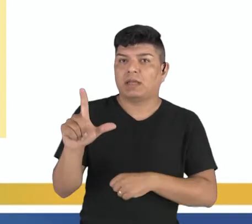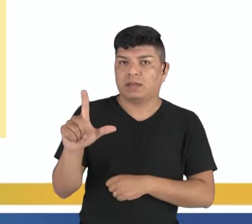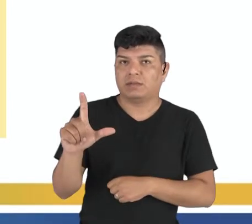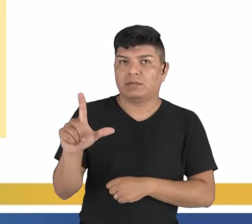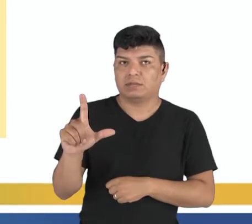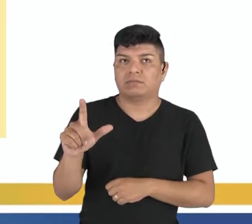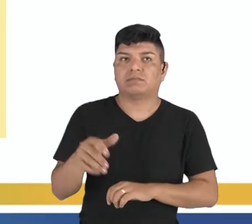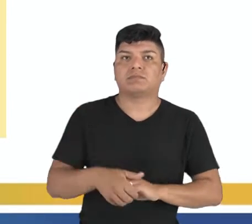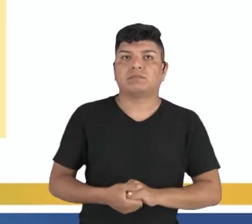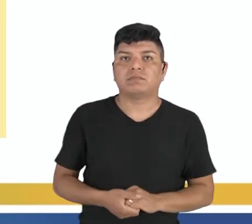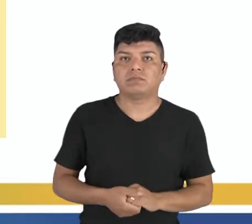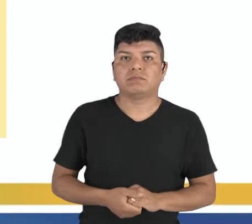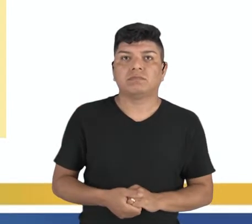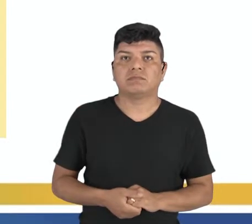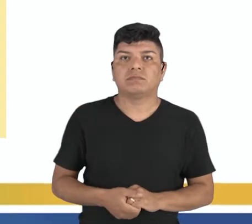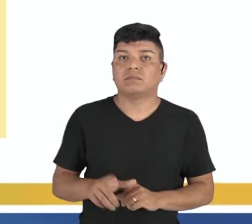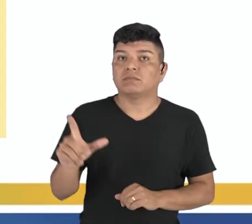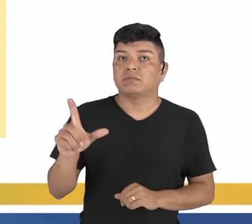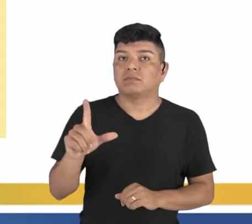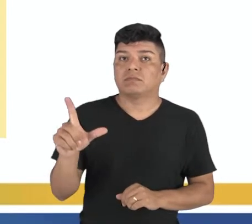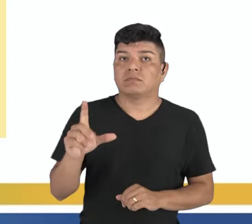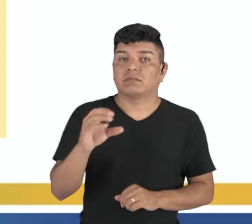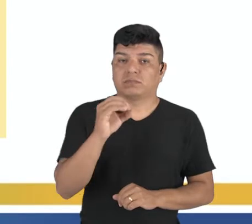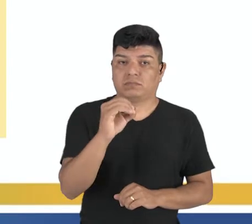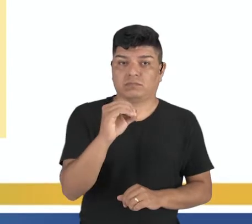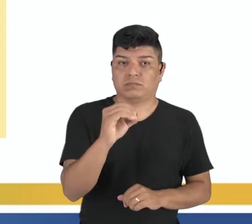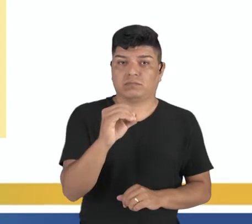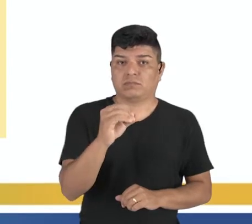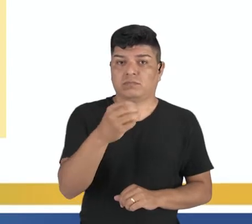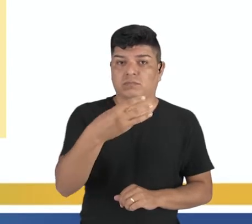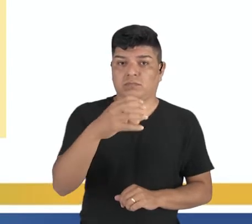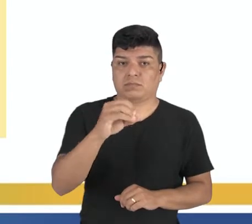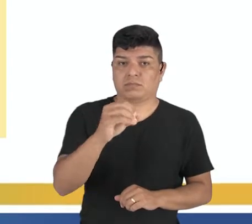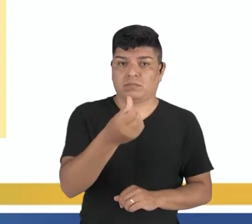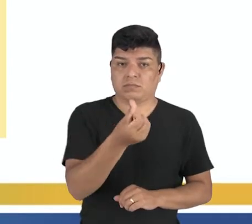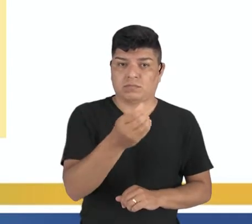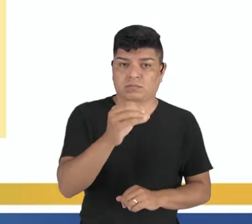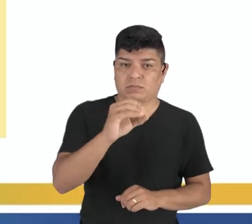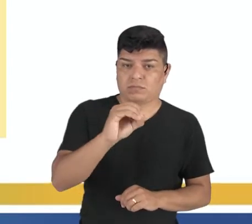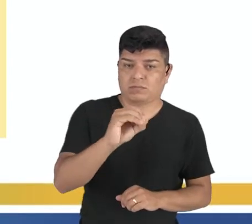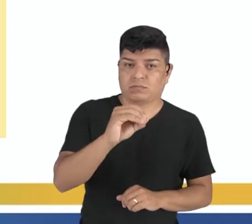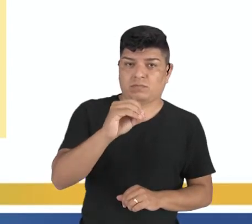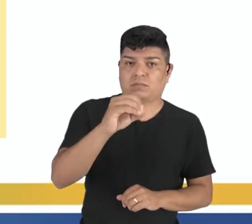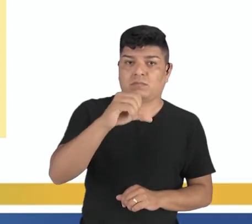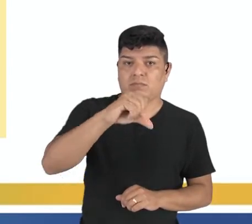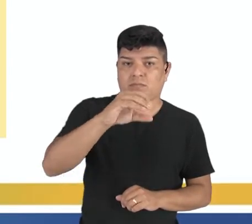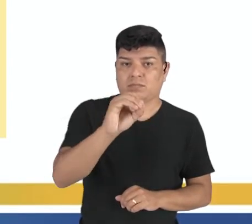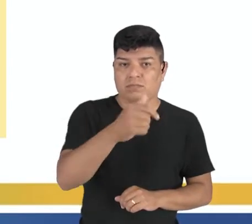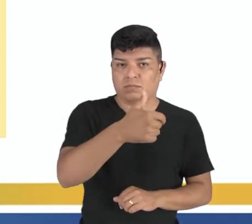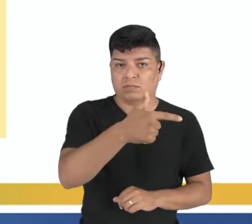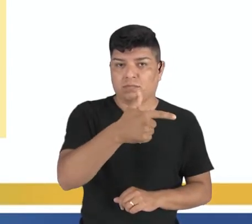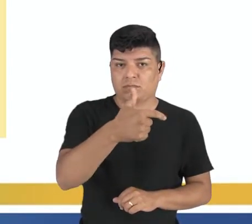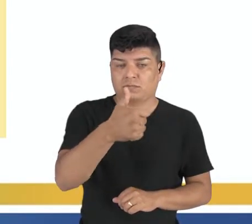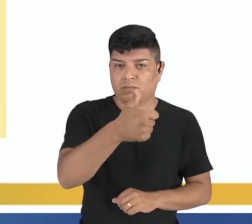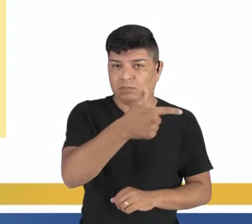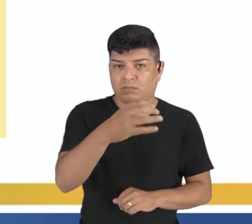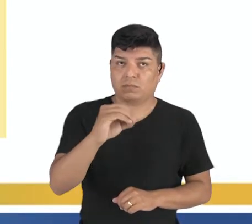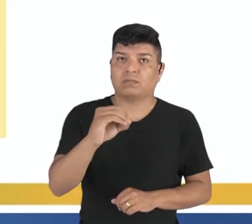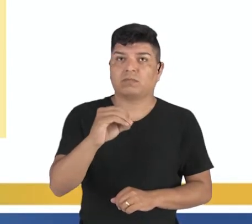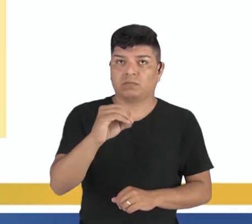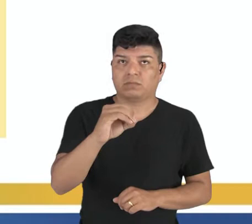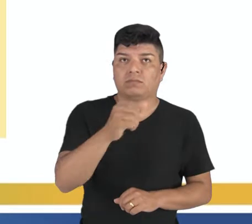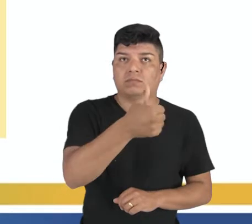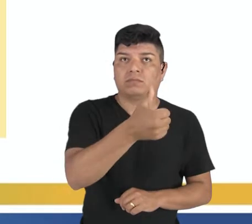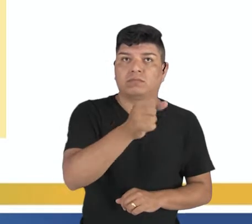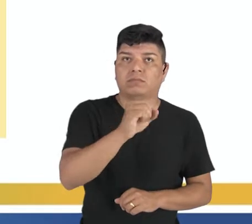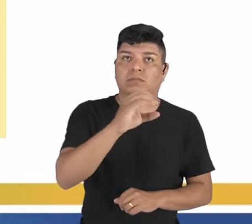este em inglês, essas longitudes você vai ter 0, 30, 60, 90, 120, 150, 180